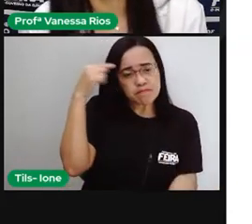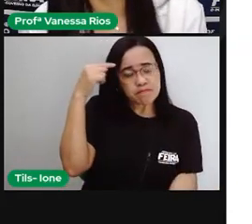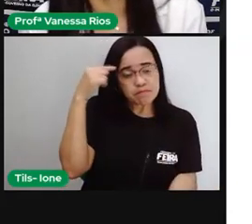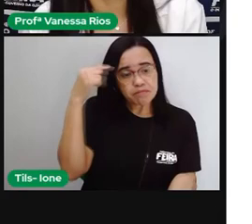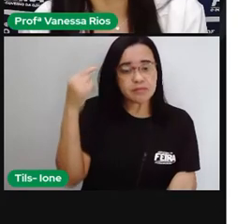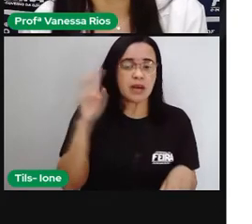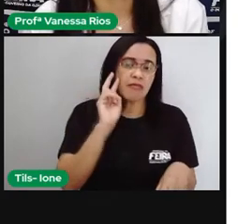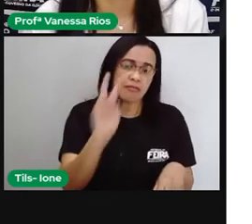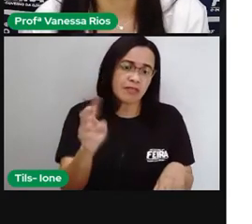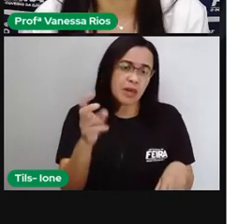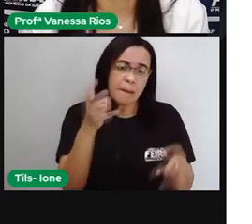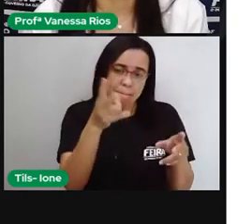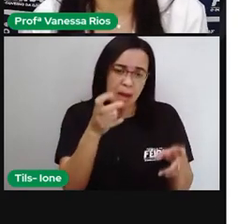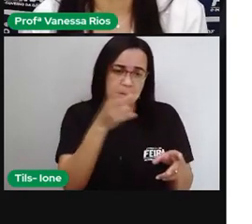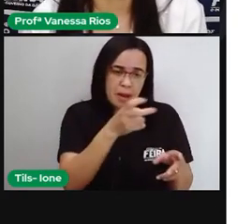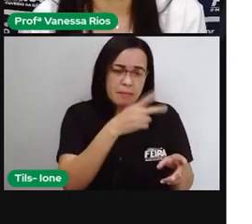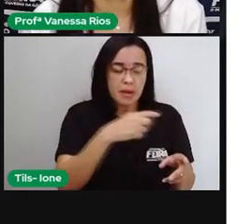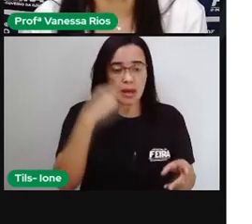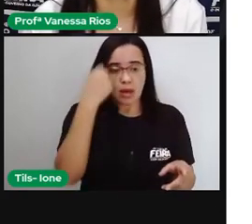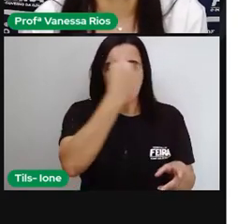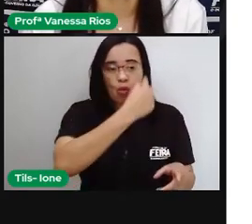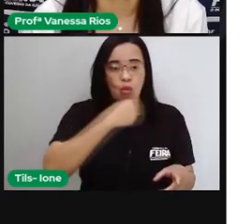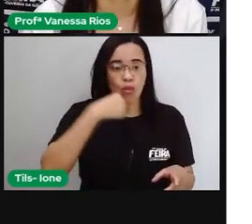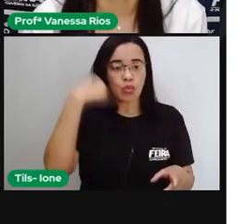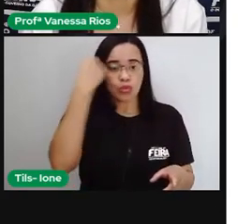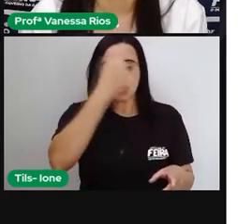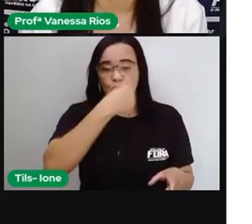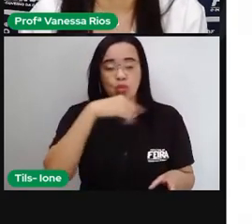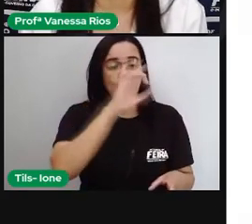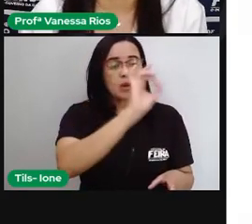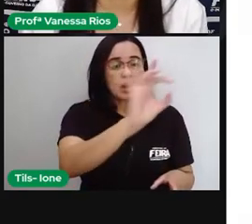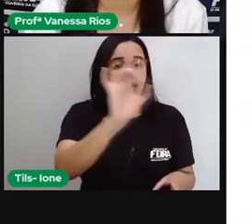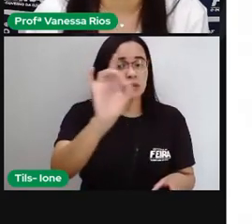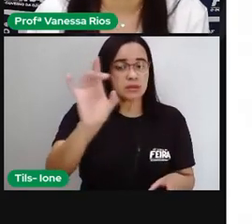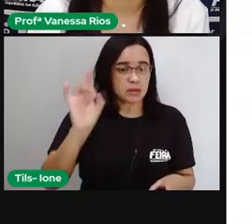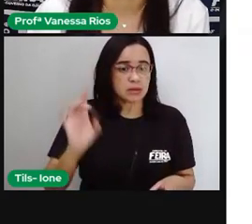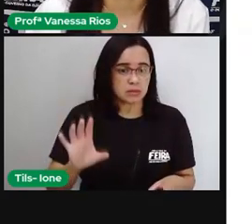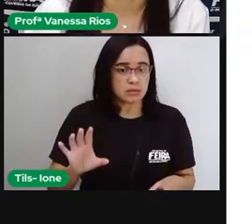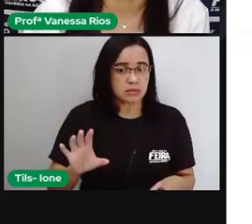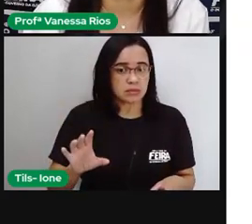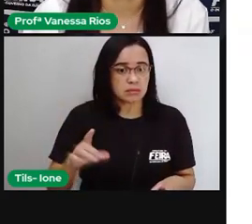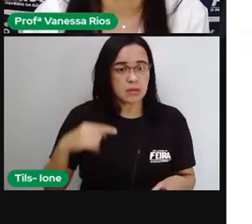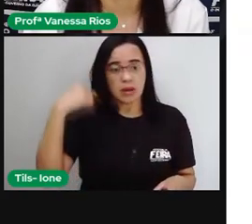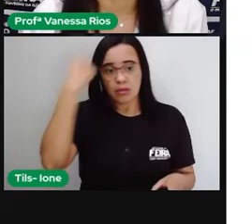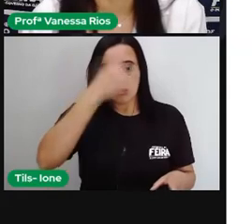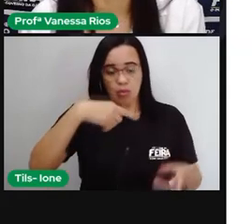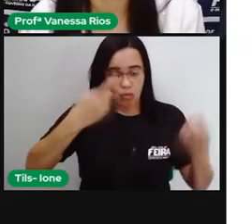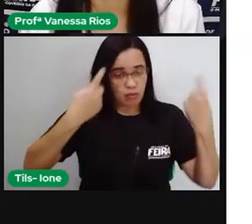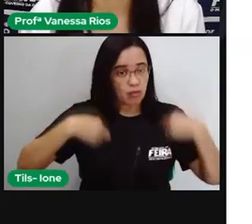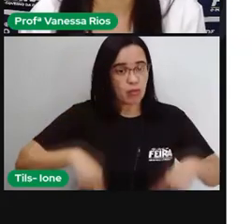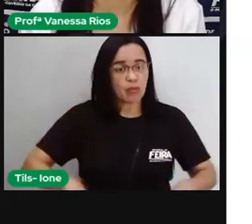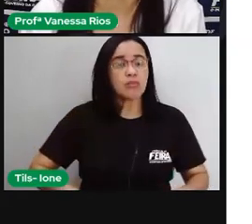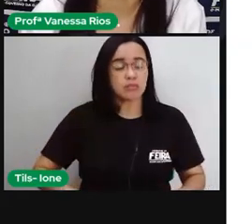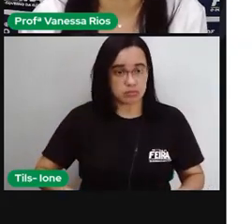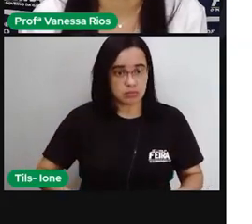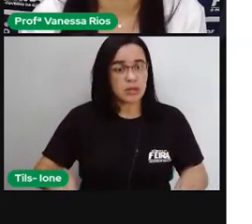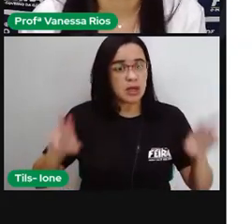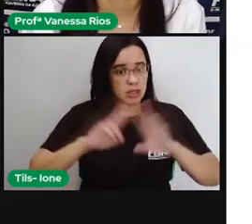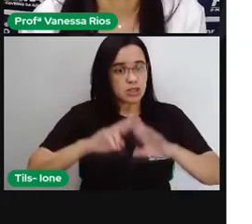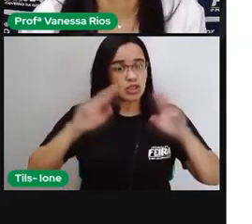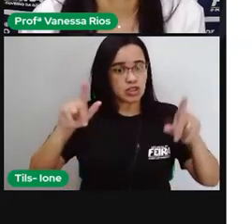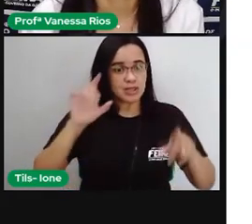rosto, né? As faces de cada pessoa. E nós percebemos características físicas diferentes em cada